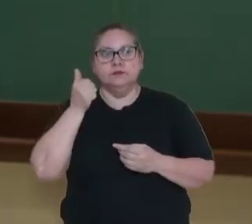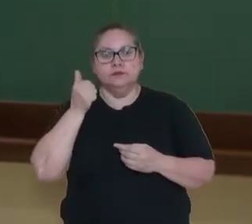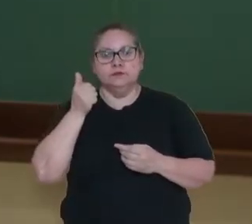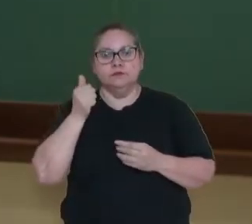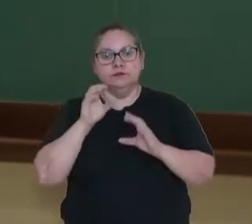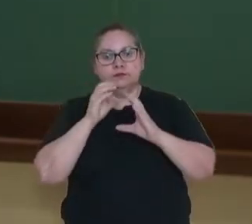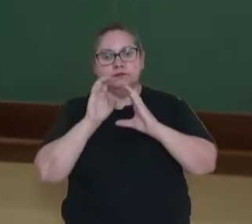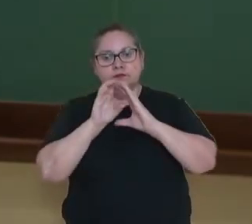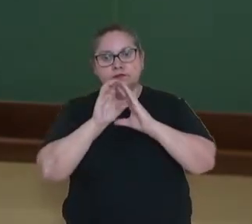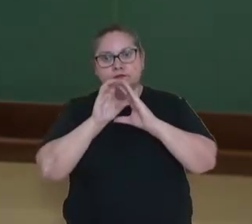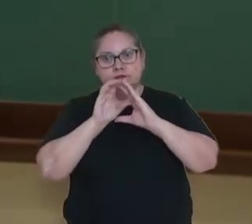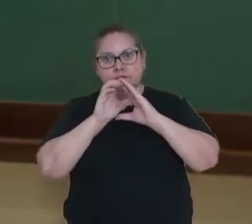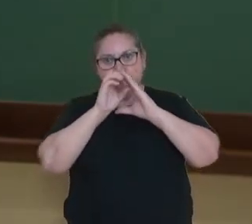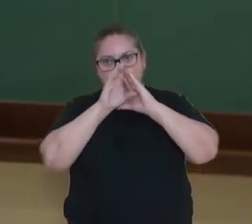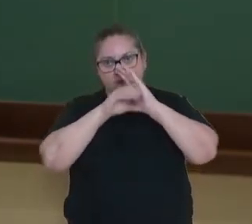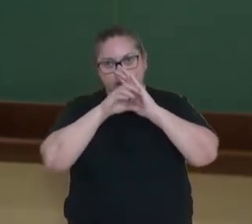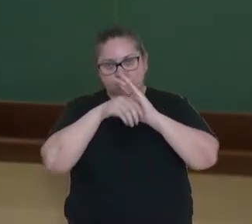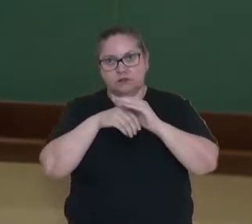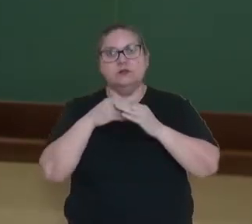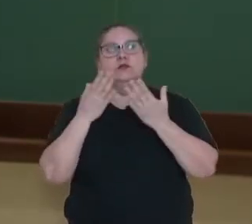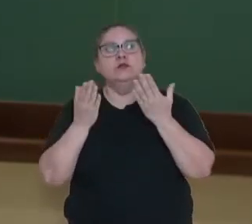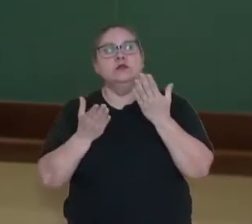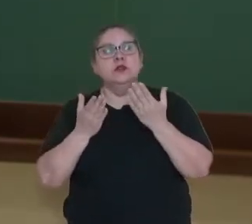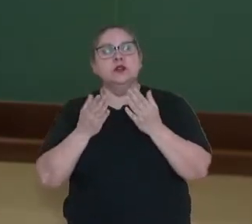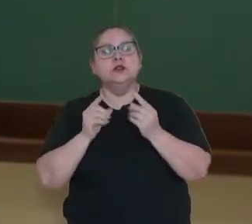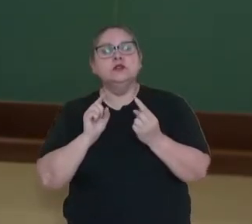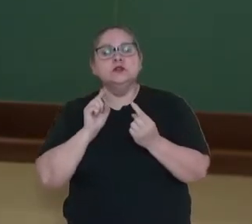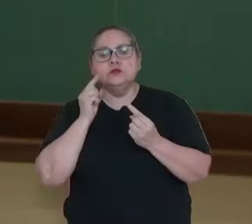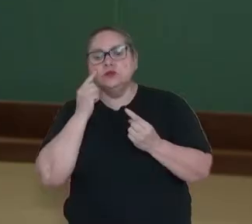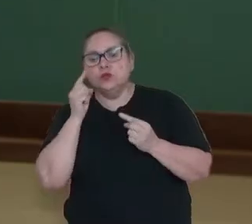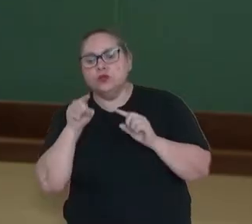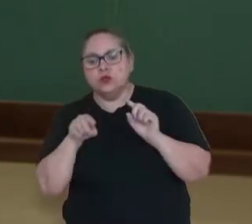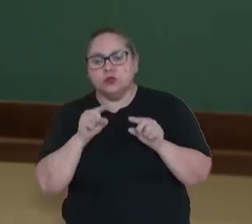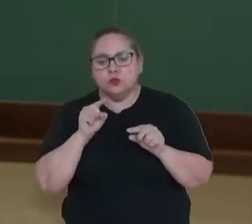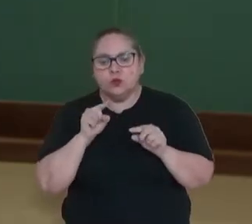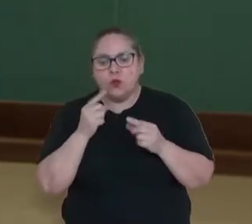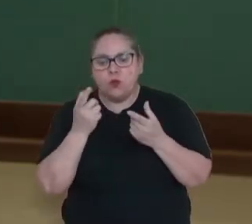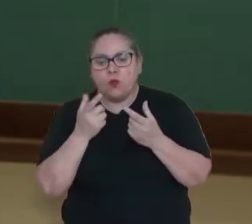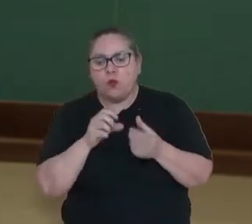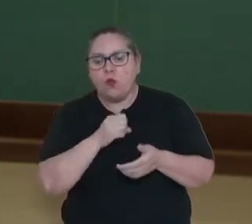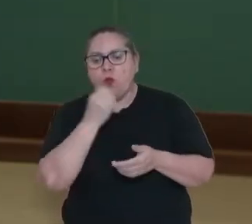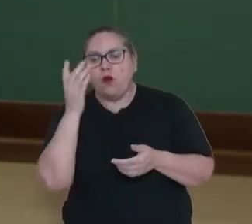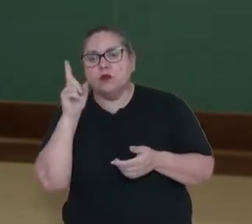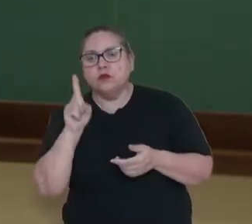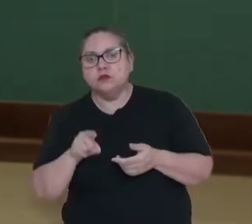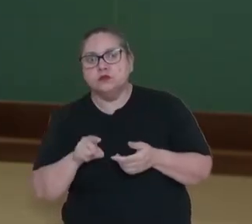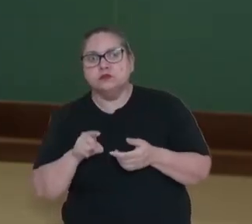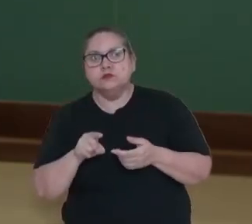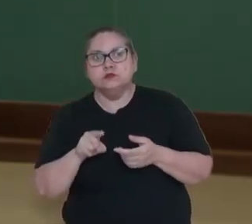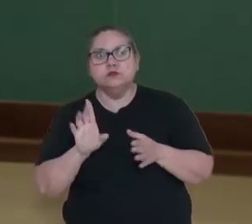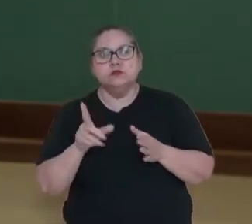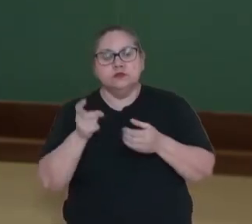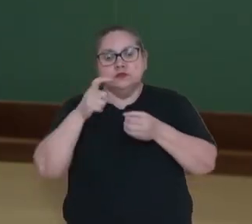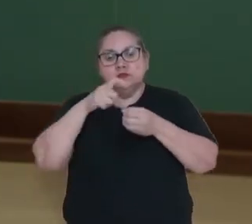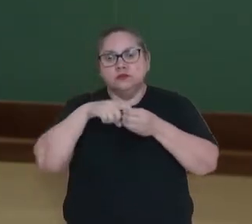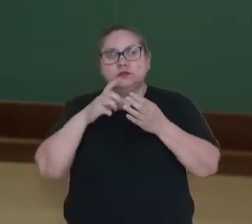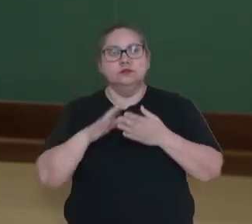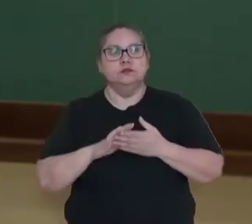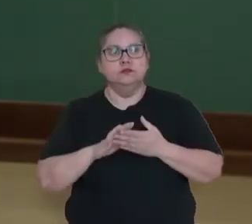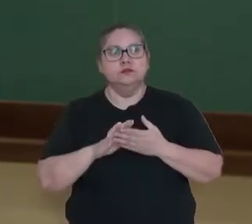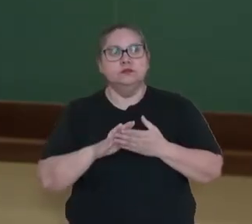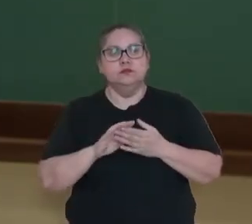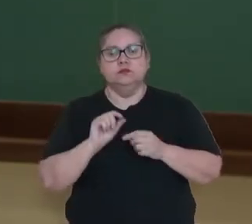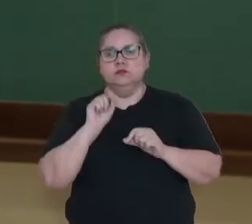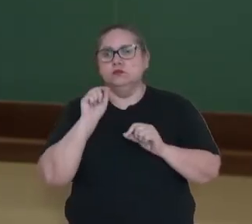conceito de expressão corporal e identificar esses elementos que compõem a nossa expressão corporal. E